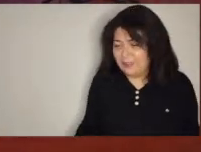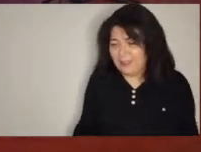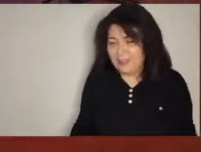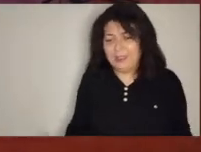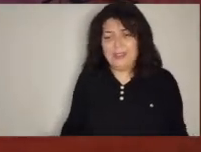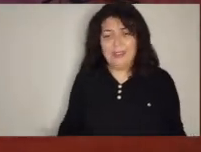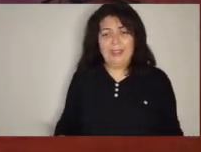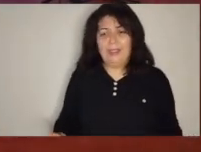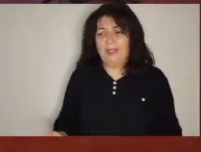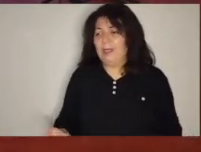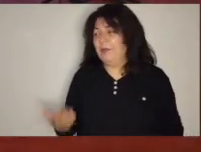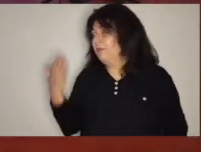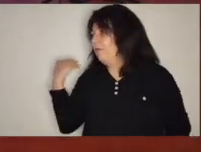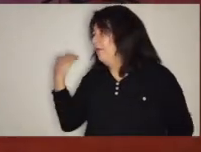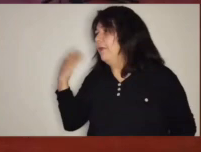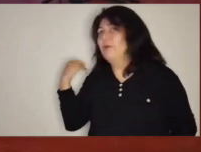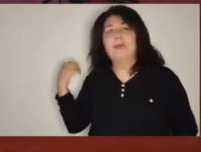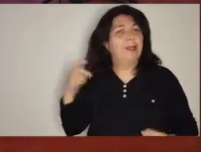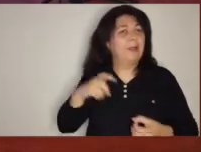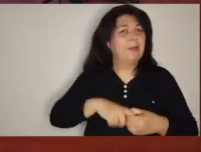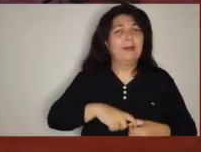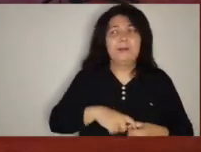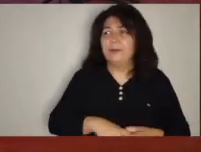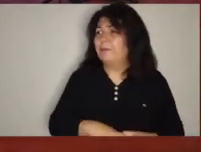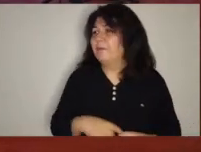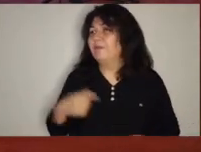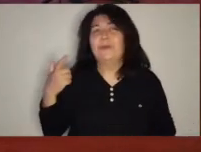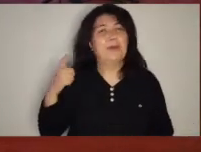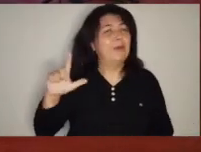irei, se eu não tenho pra onde